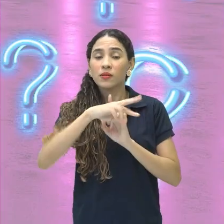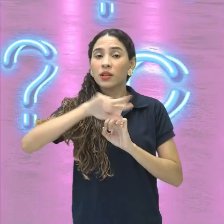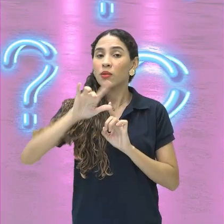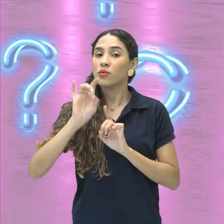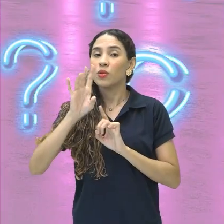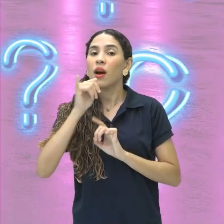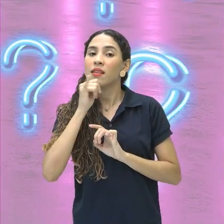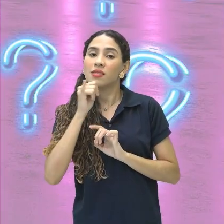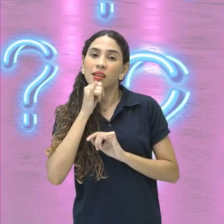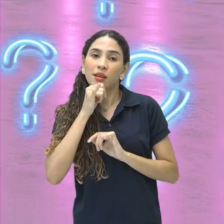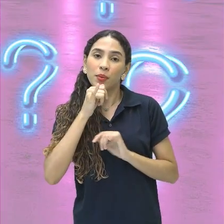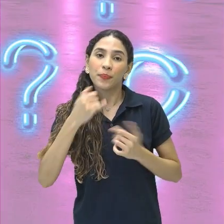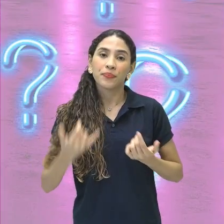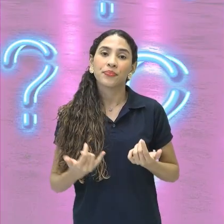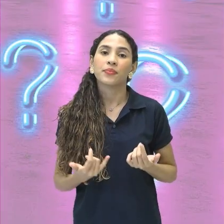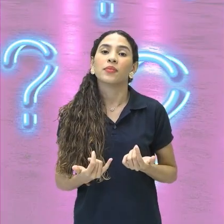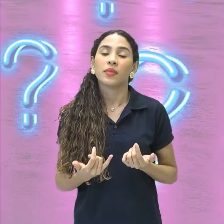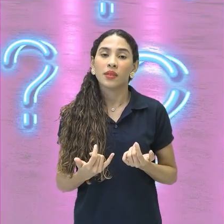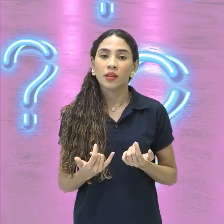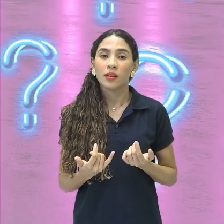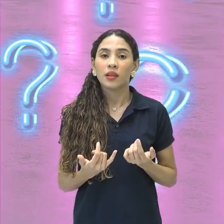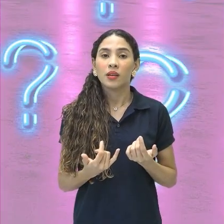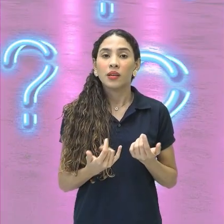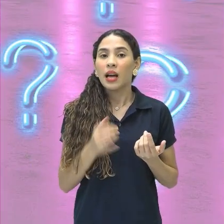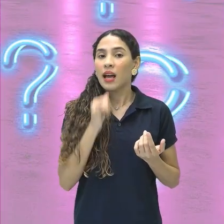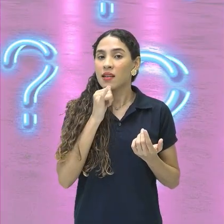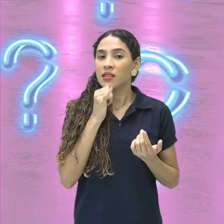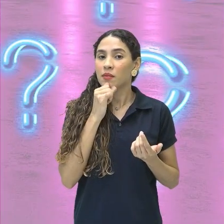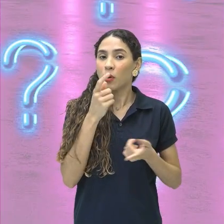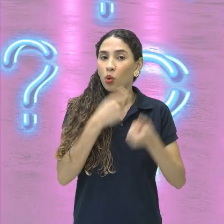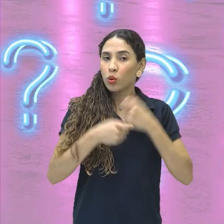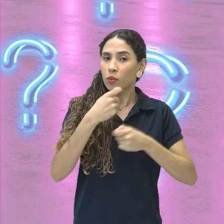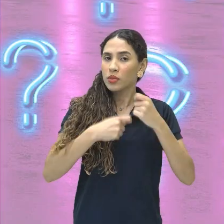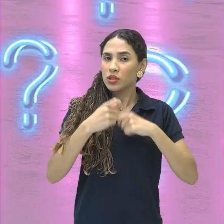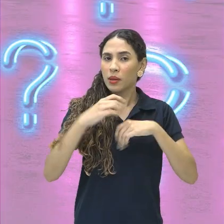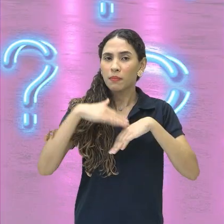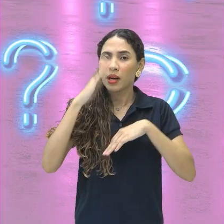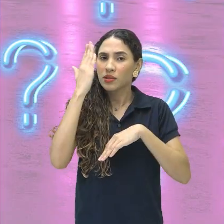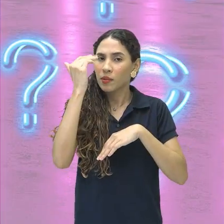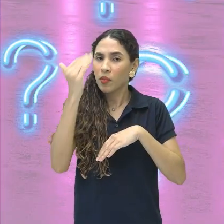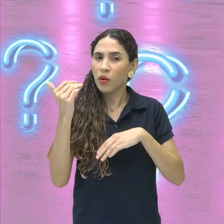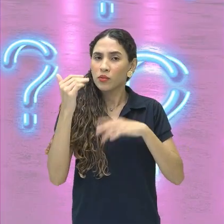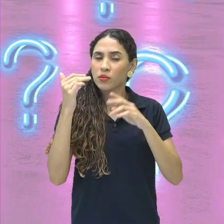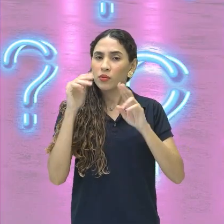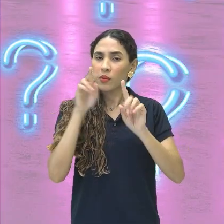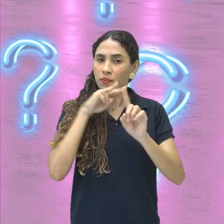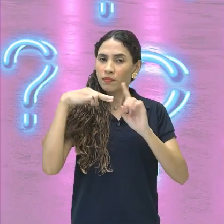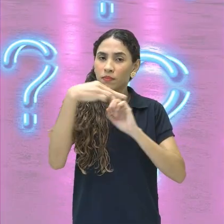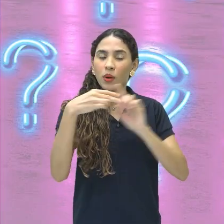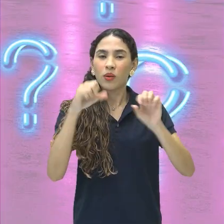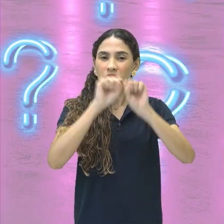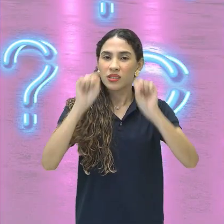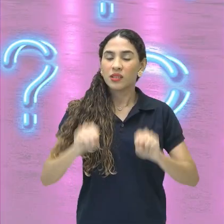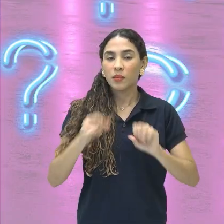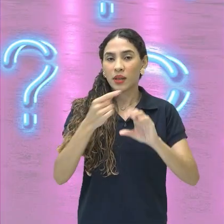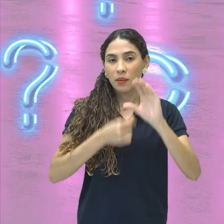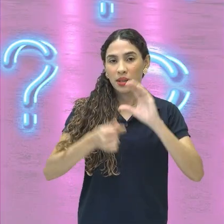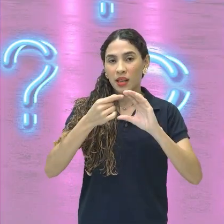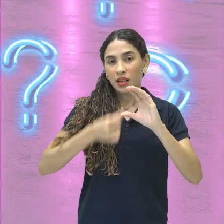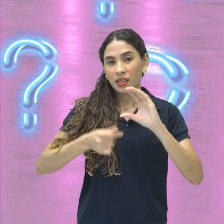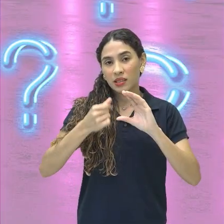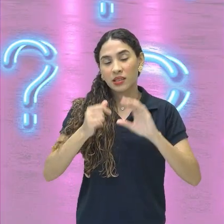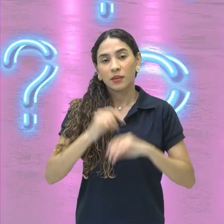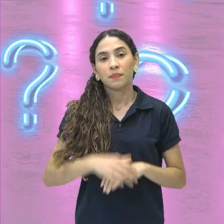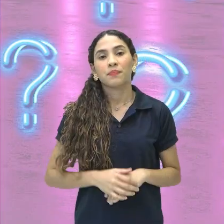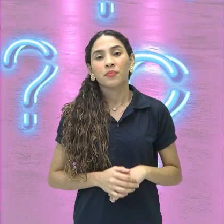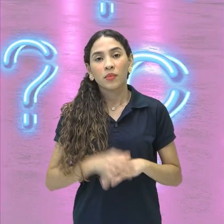mais para, como os economistas clássicos olhavam, para o sistema capitalista, né,